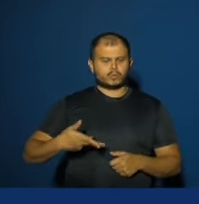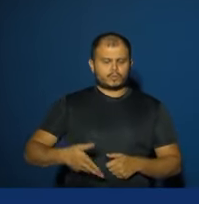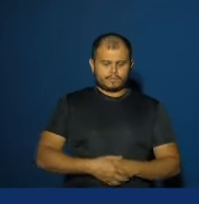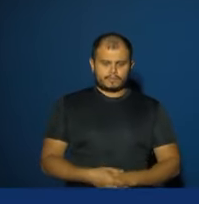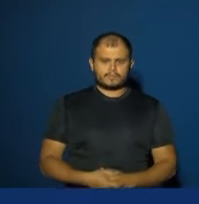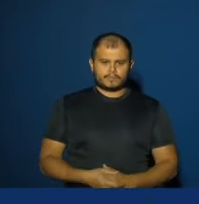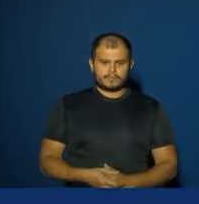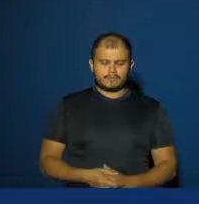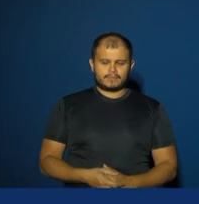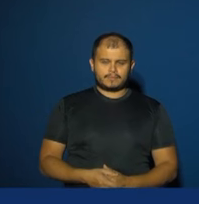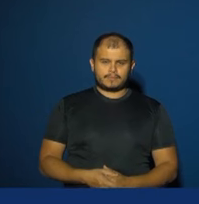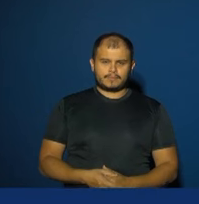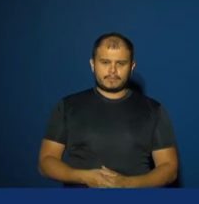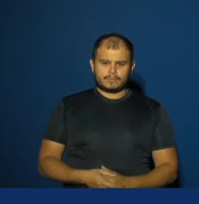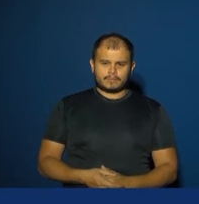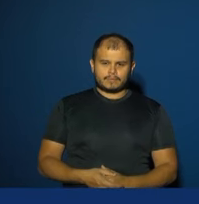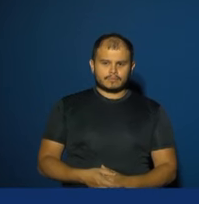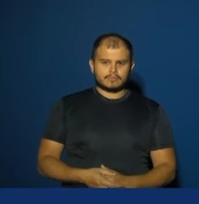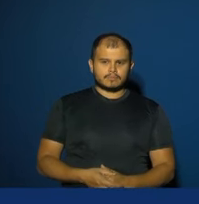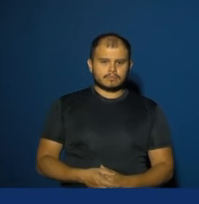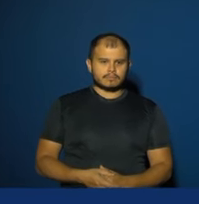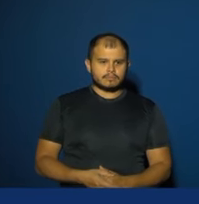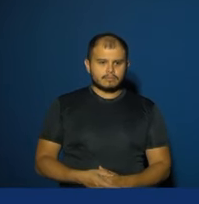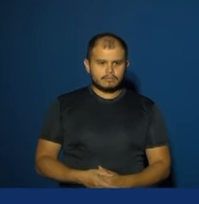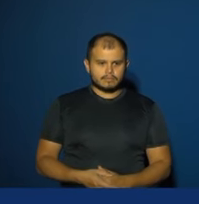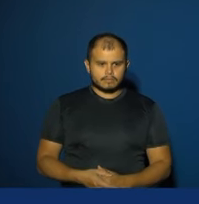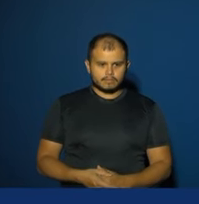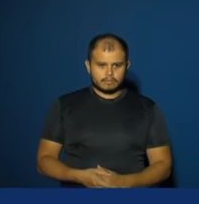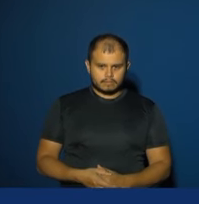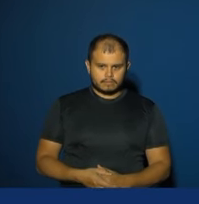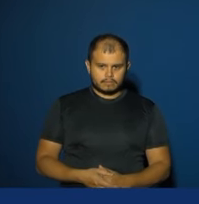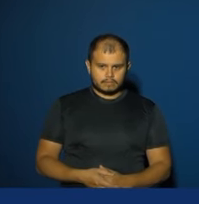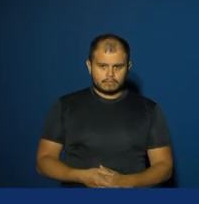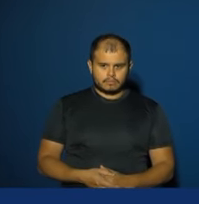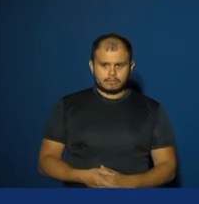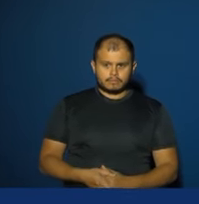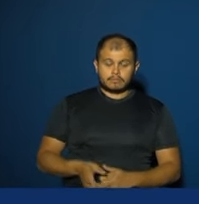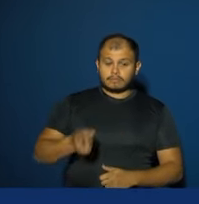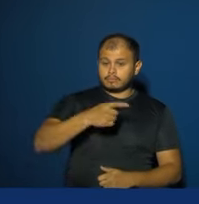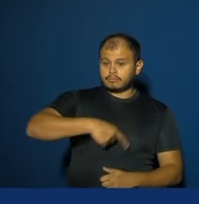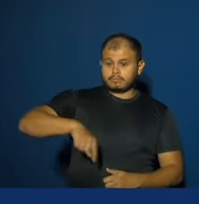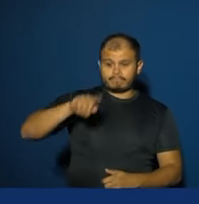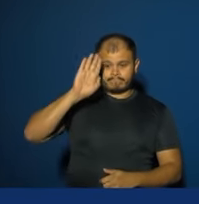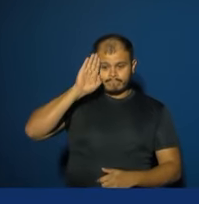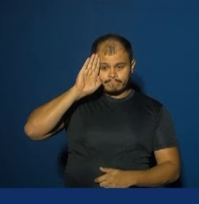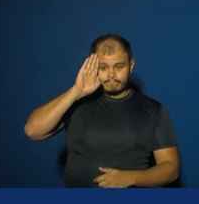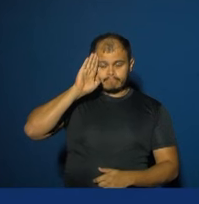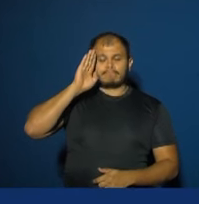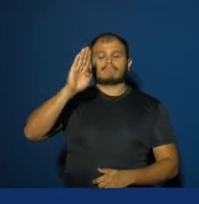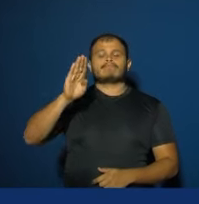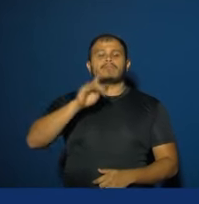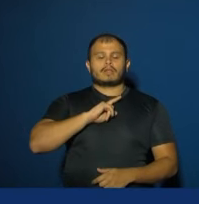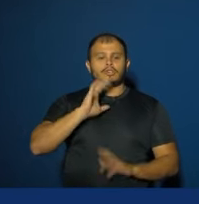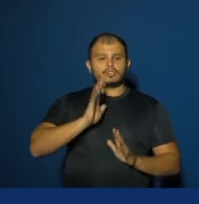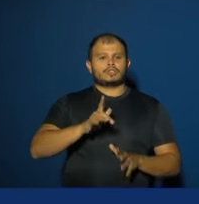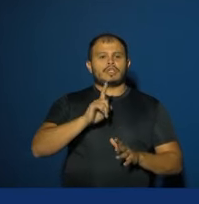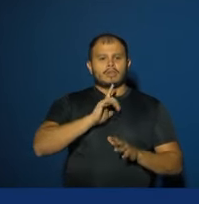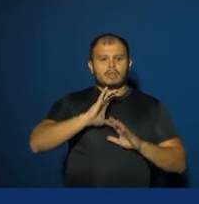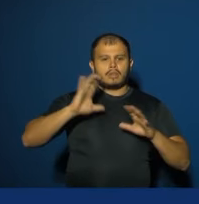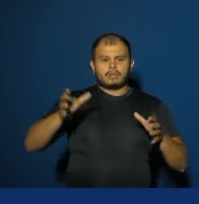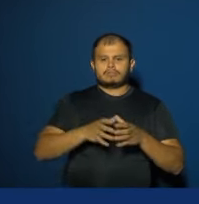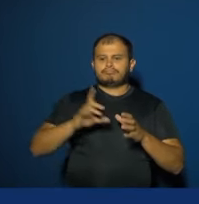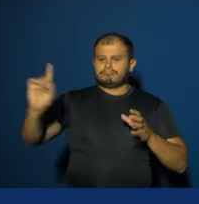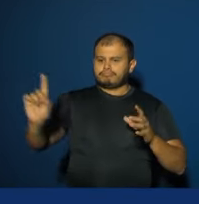ser rápido pra gente pra gente especialmente e a gente acabou de juntar